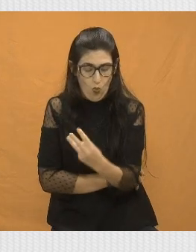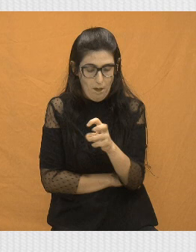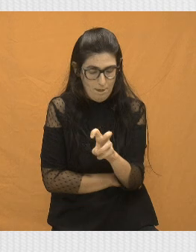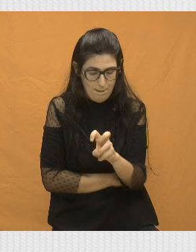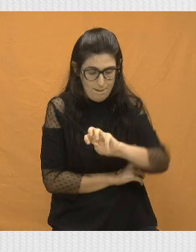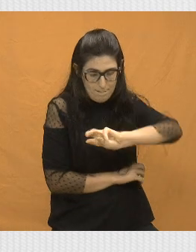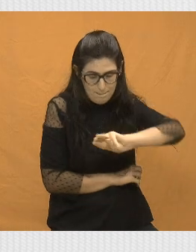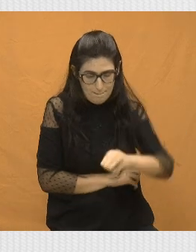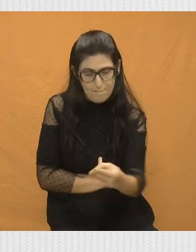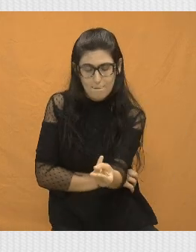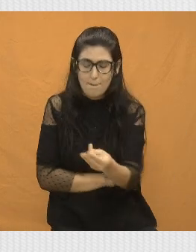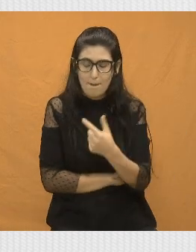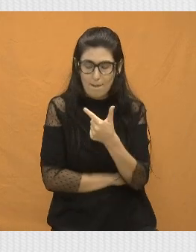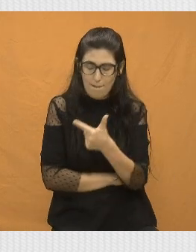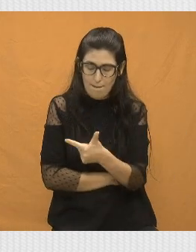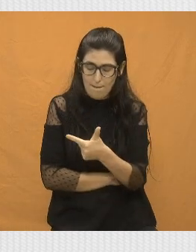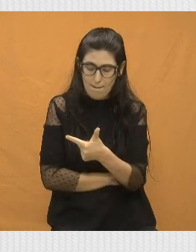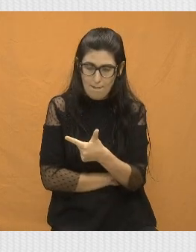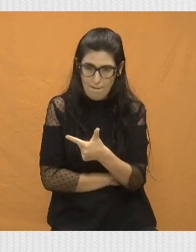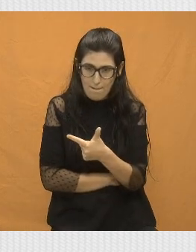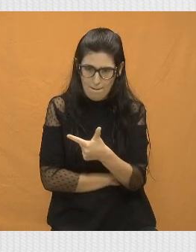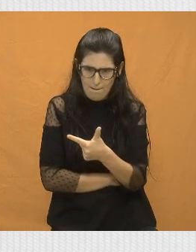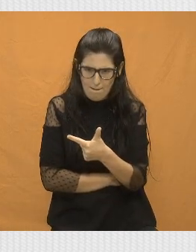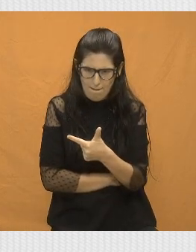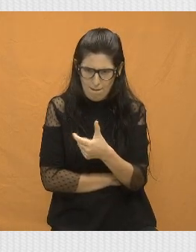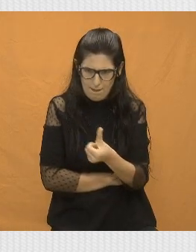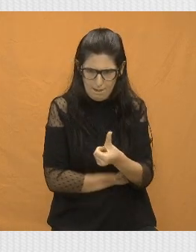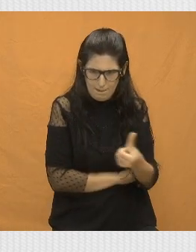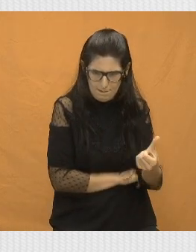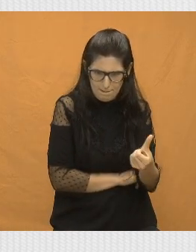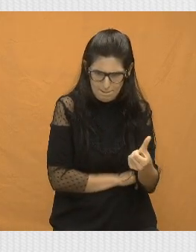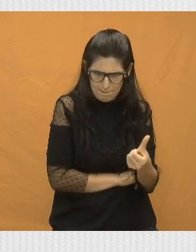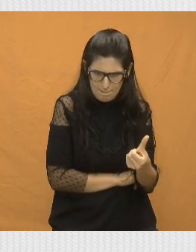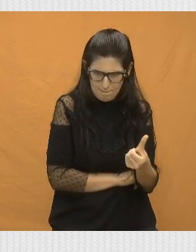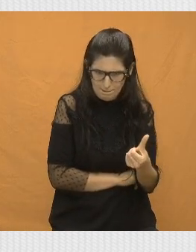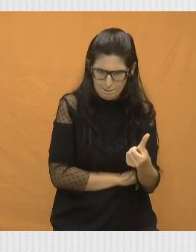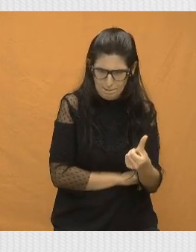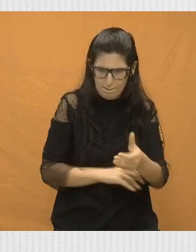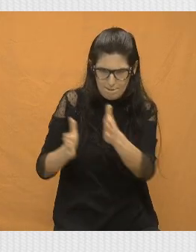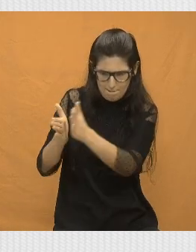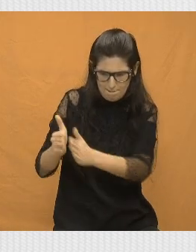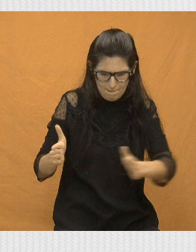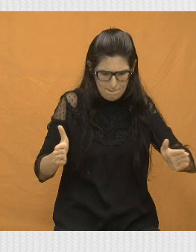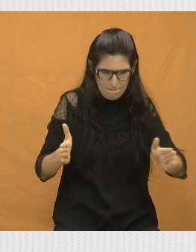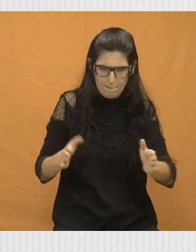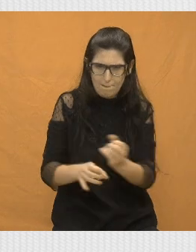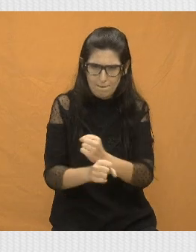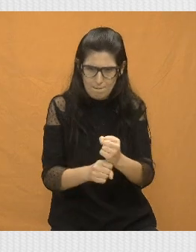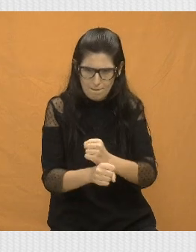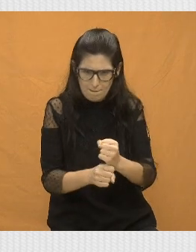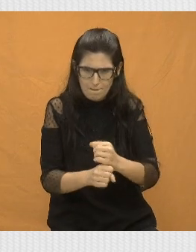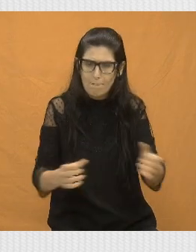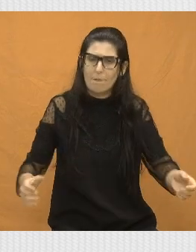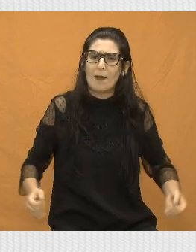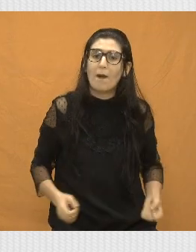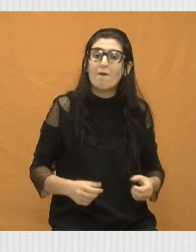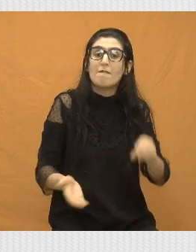235 milhões 266 do exercício, ok? E restos a